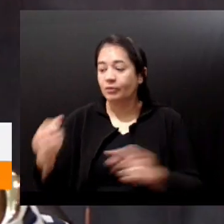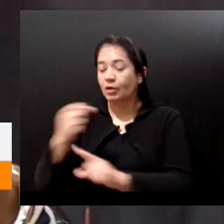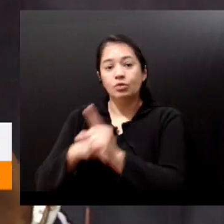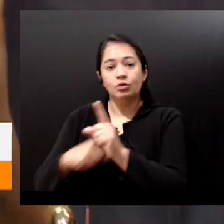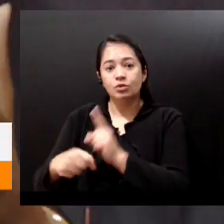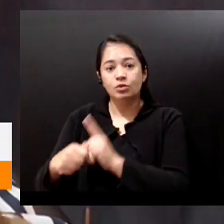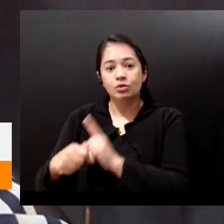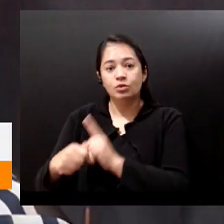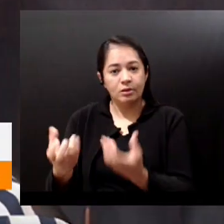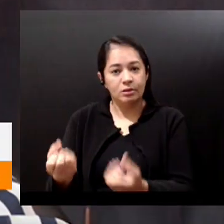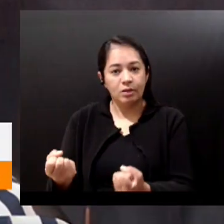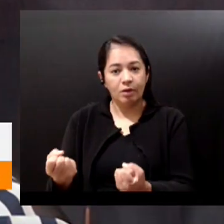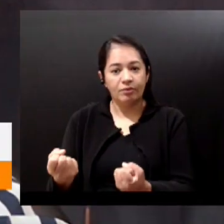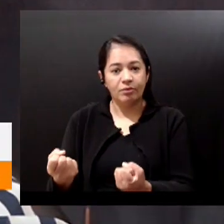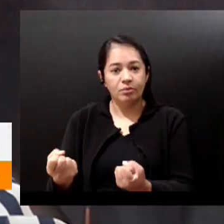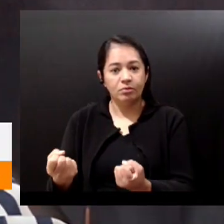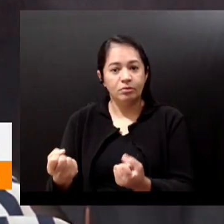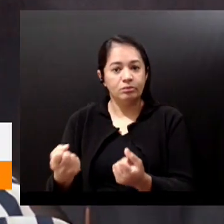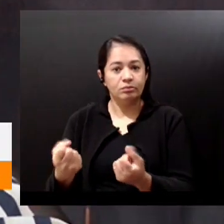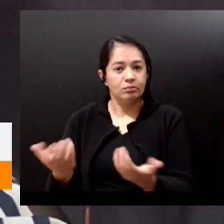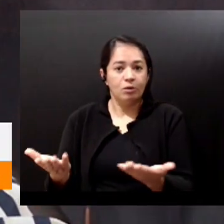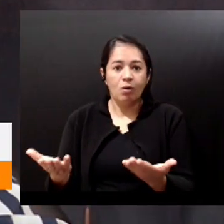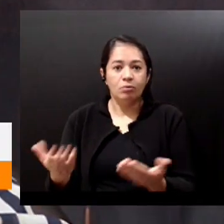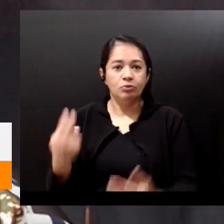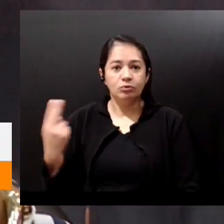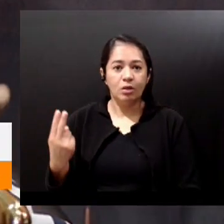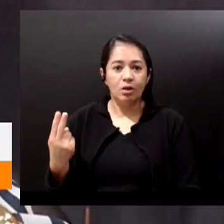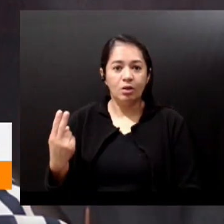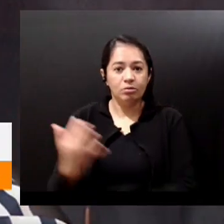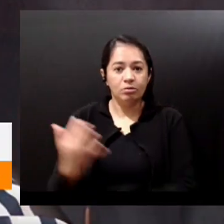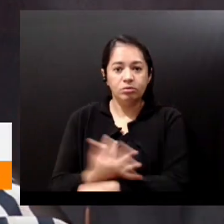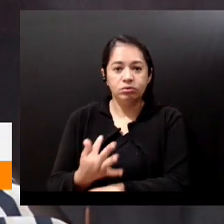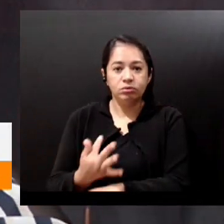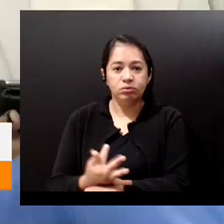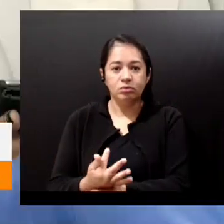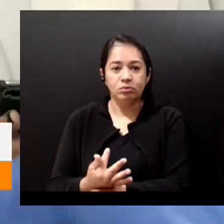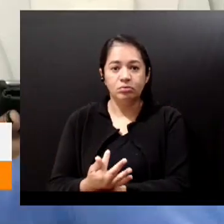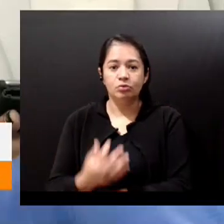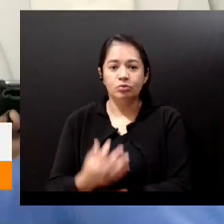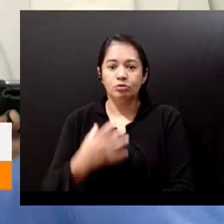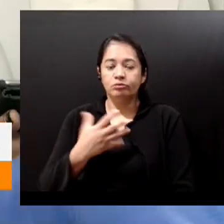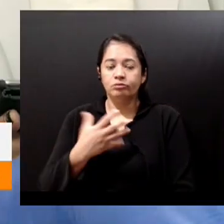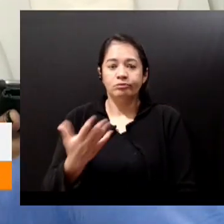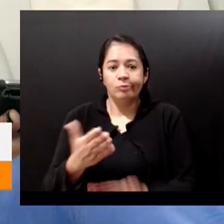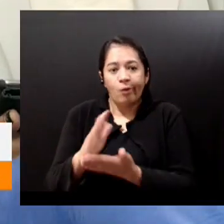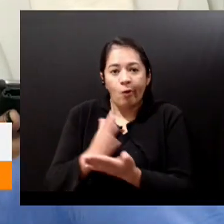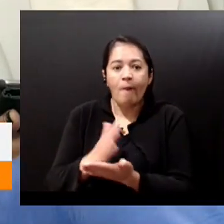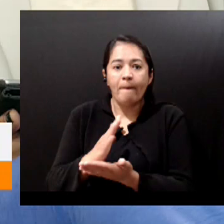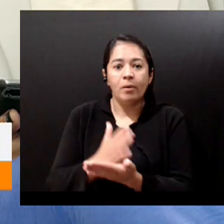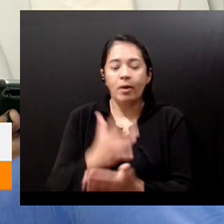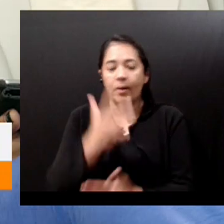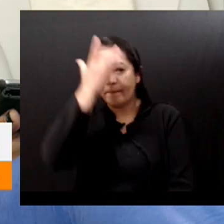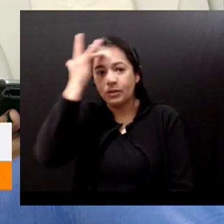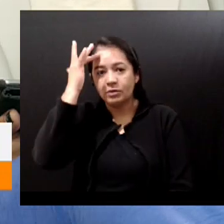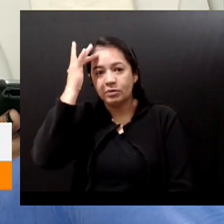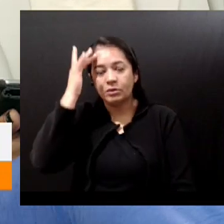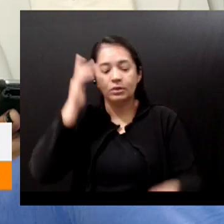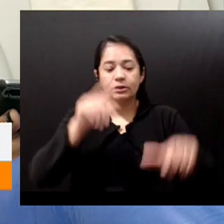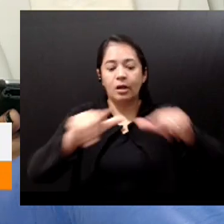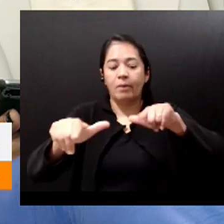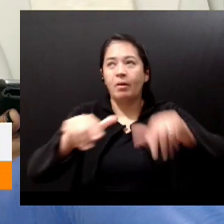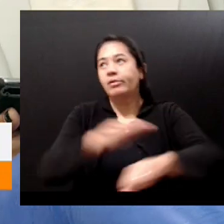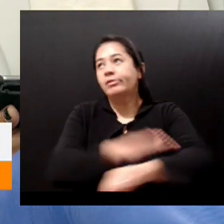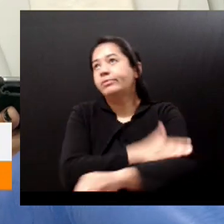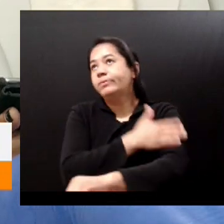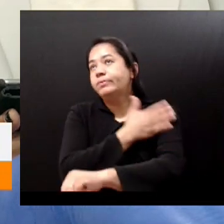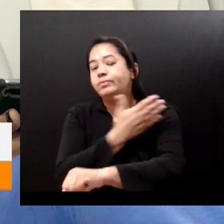Sim. Extrapolando e gerando situações assim de extremo desconforto. A gente tem aí pessoas que trabalharam às vezes o dia inteiro e que querem voltar para casa